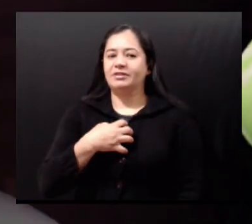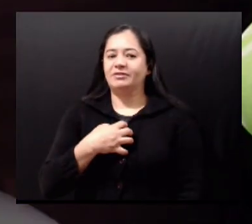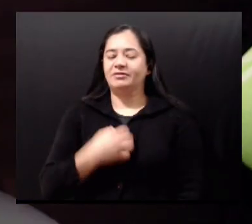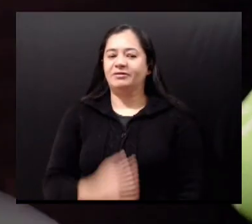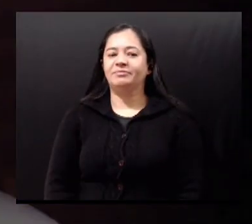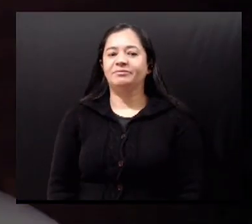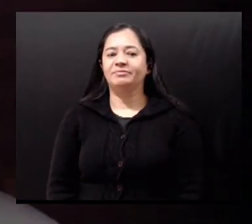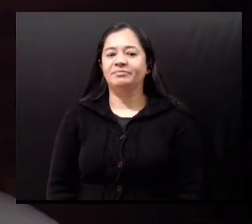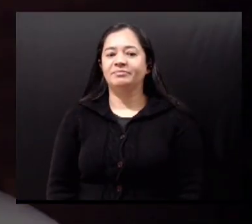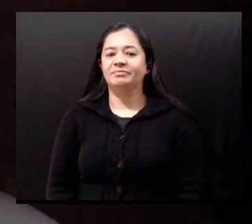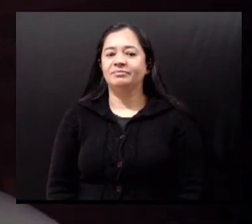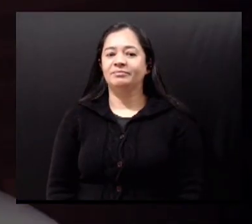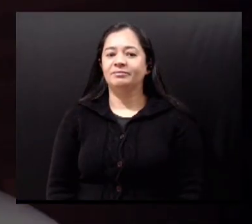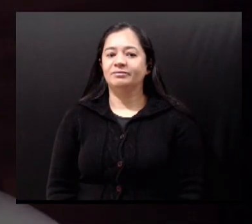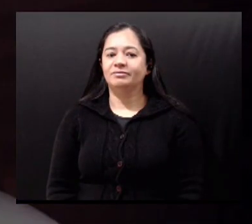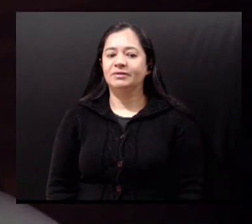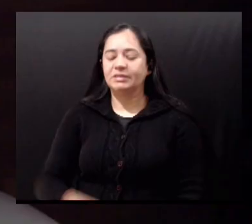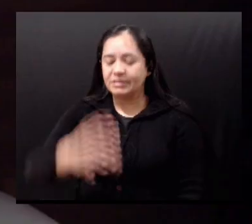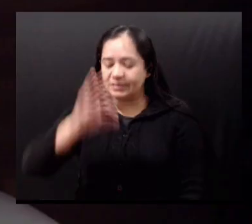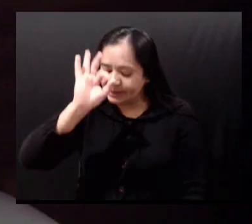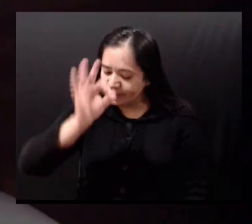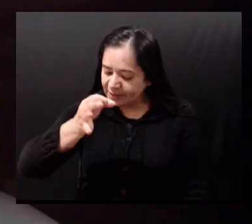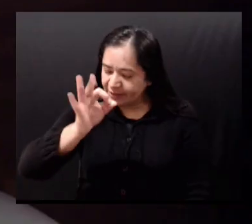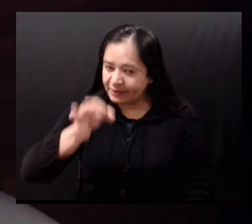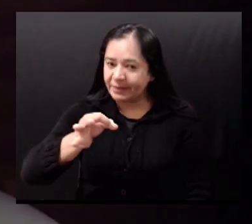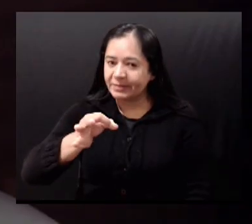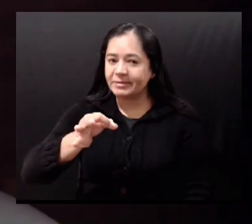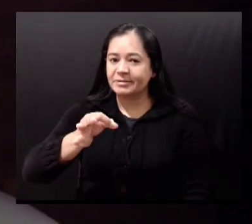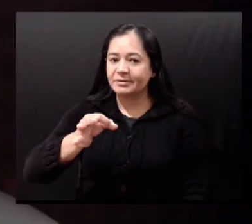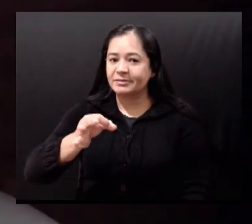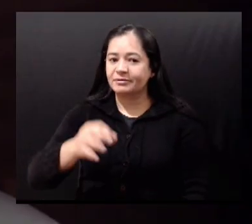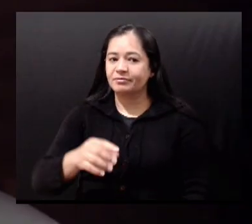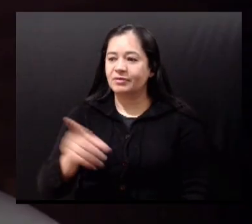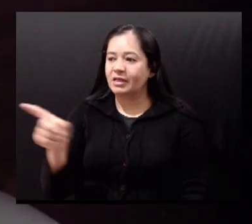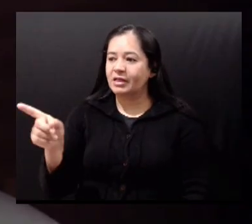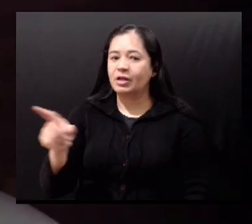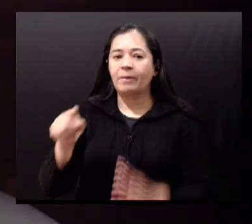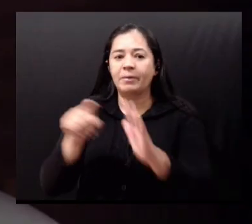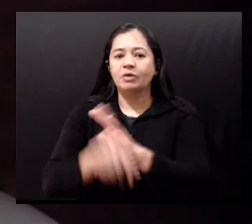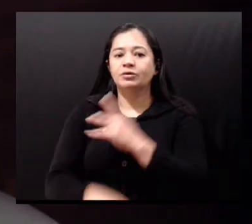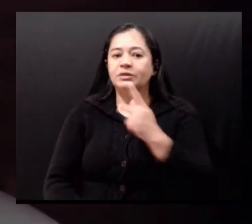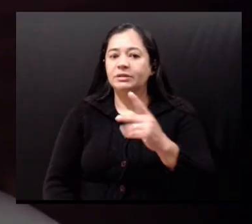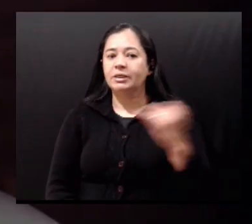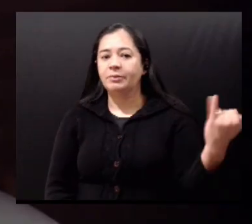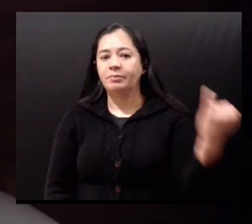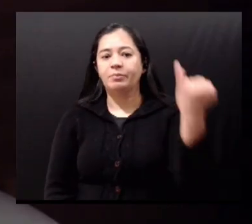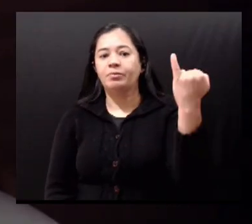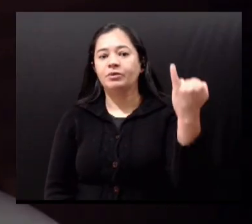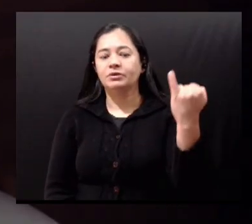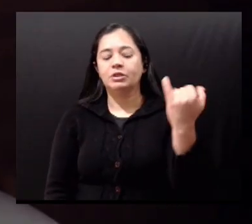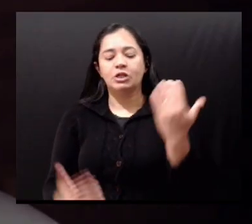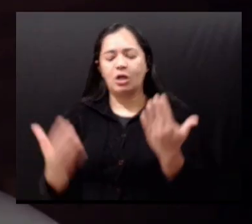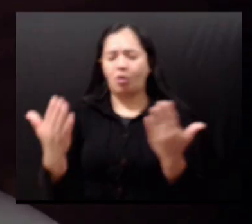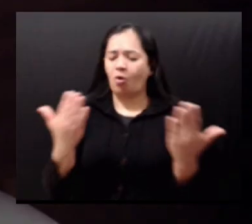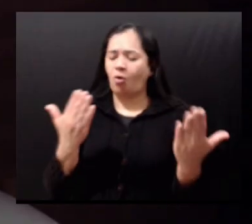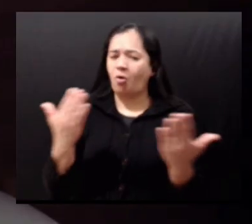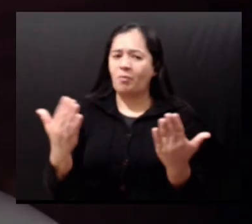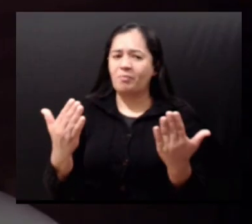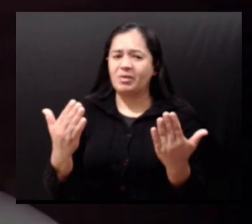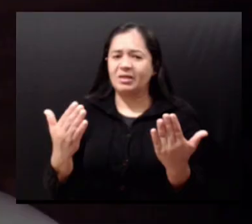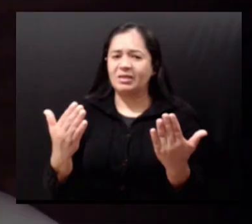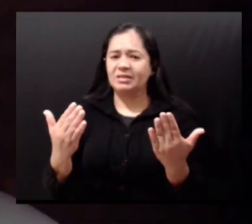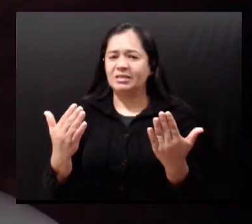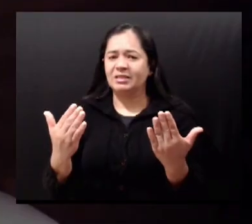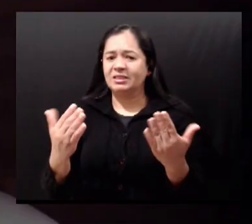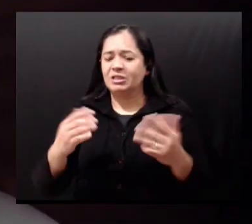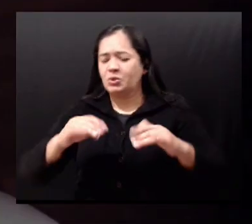Então, Exatamente. sem dúvida nenhuma, eu acho que o Ricardo trouxe um ponto importantíssimo. A comparação é um dos frutos do sofrimento, né,